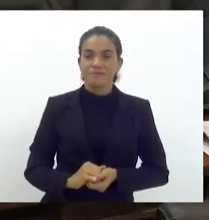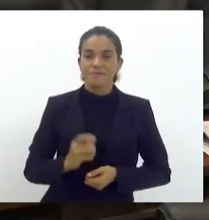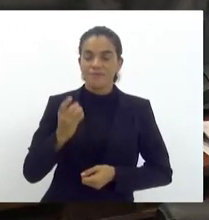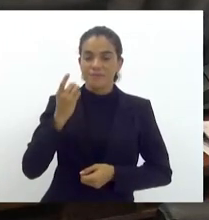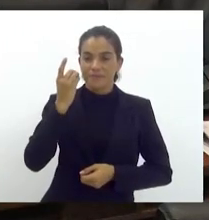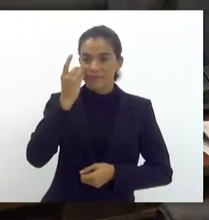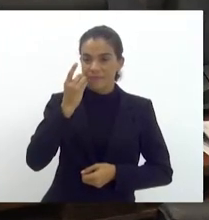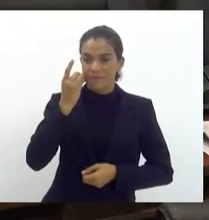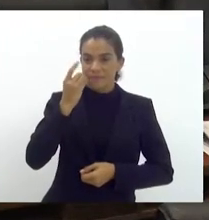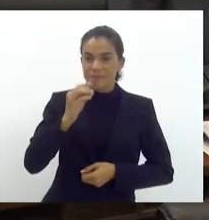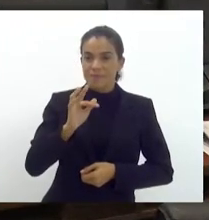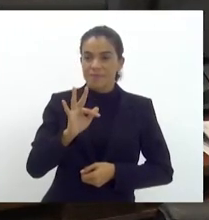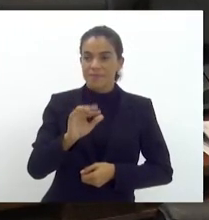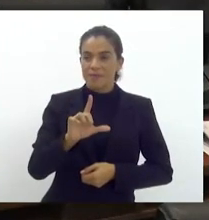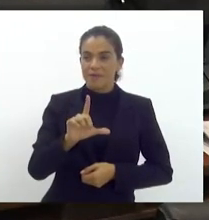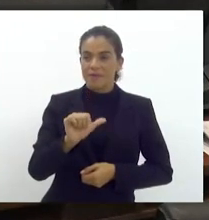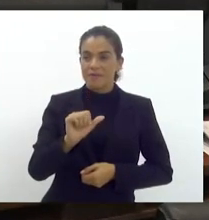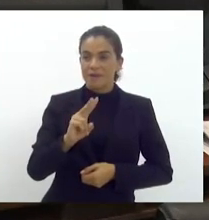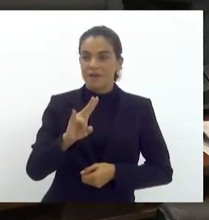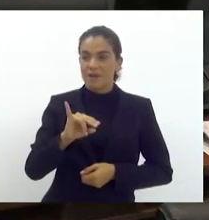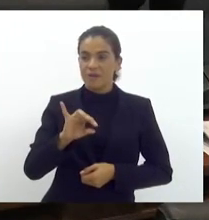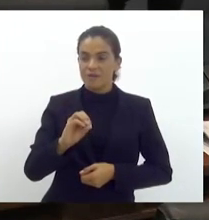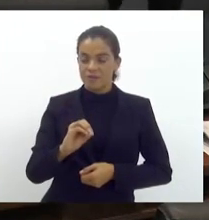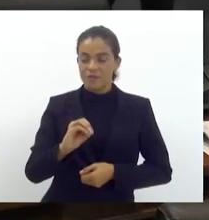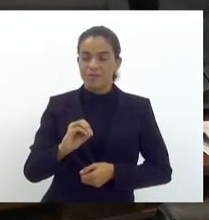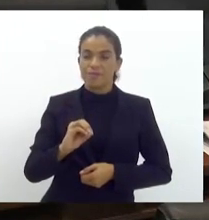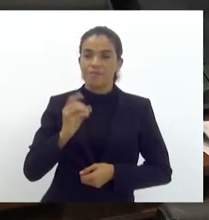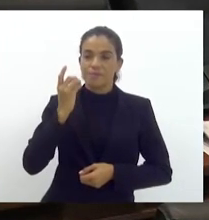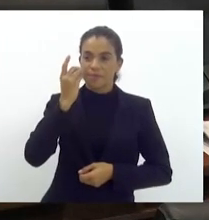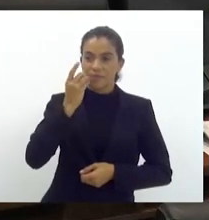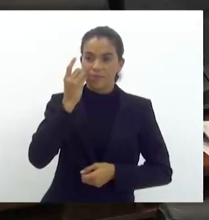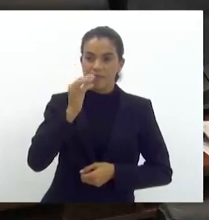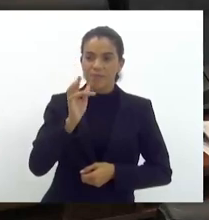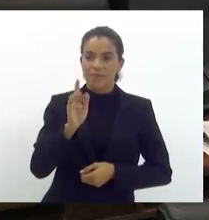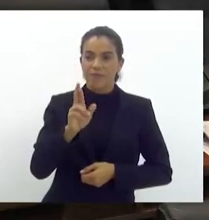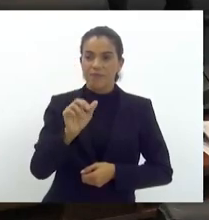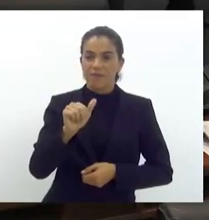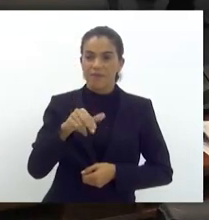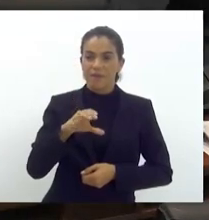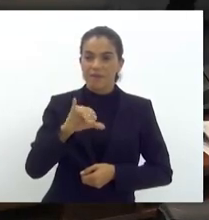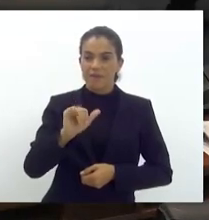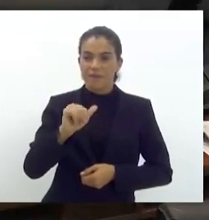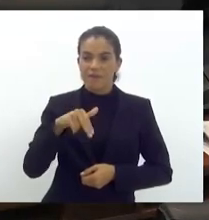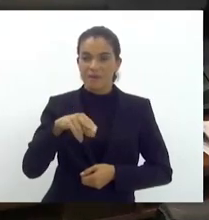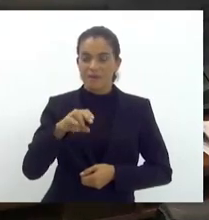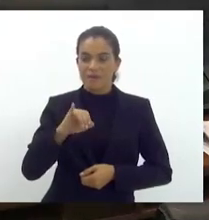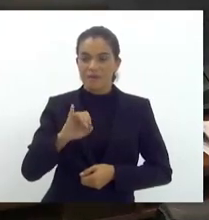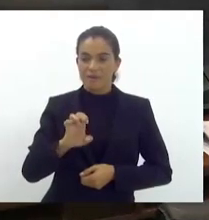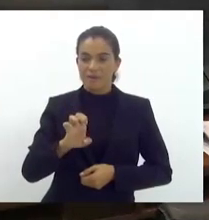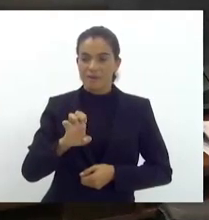Deputado Flávio serafini deputada Franciane Mota